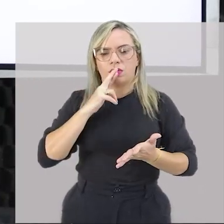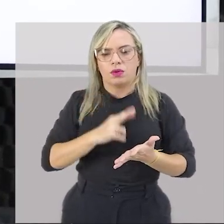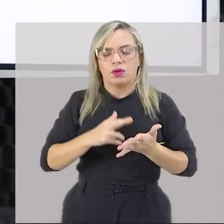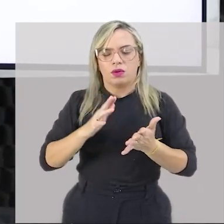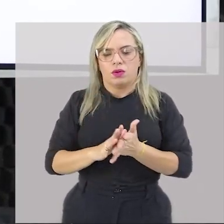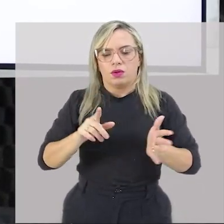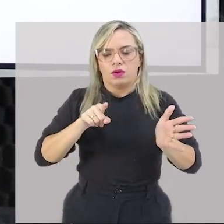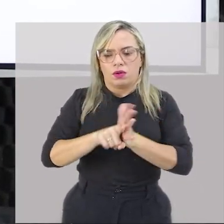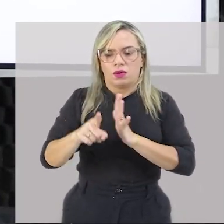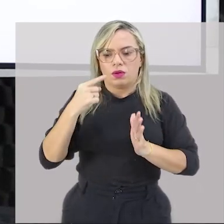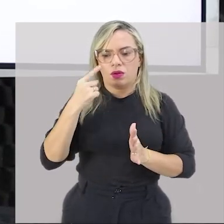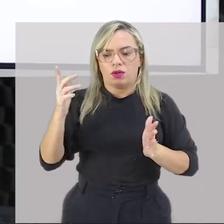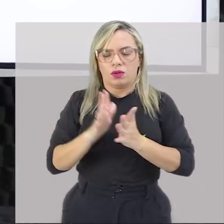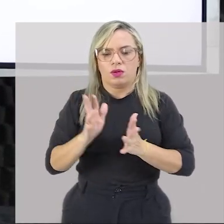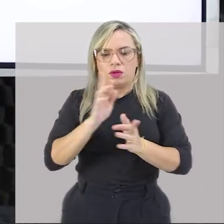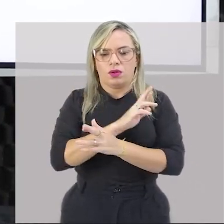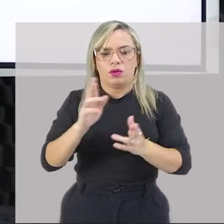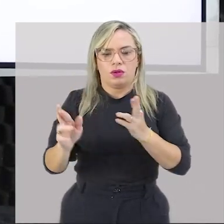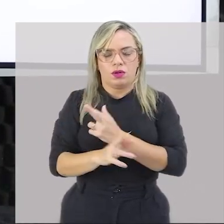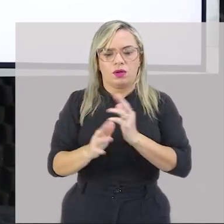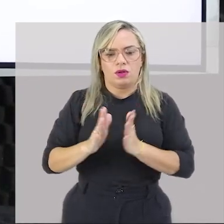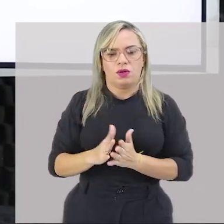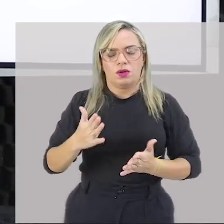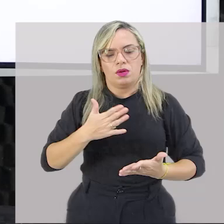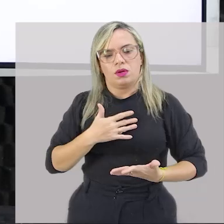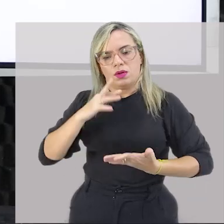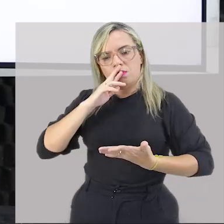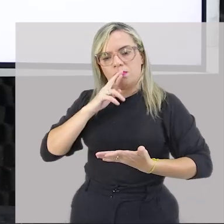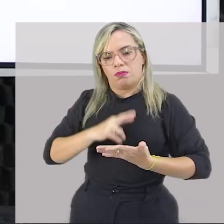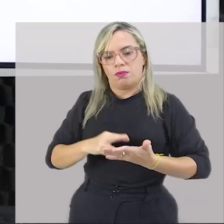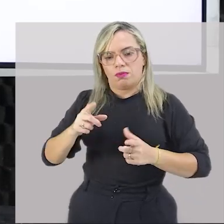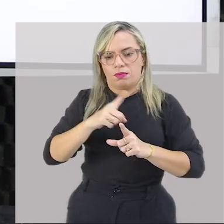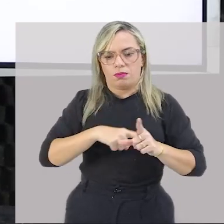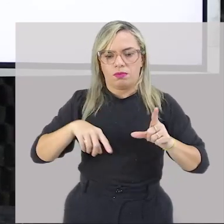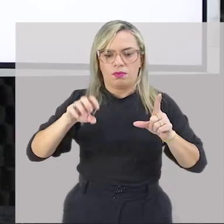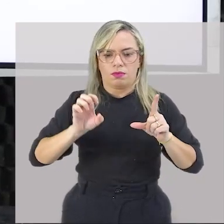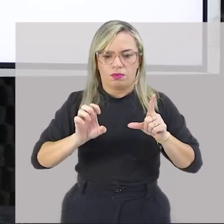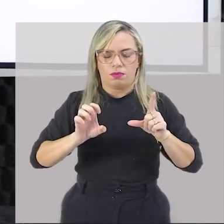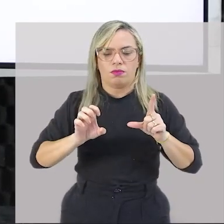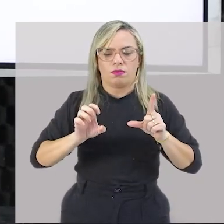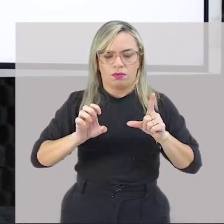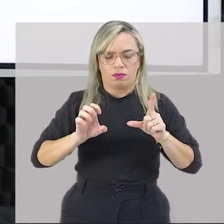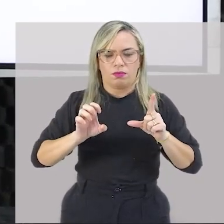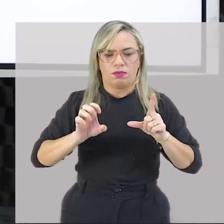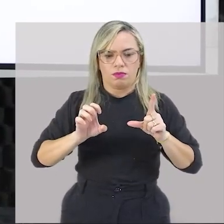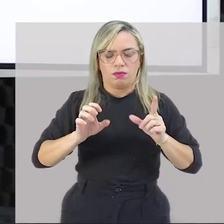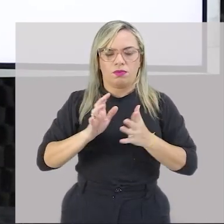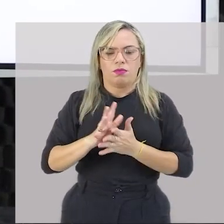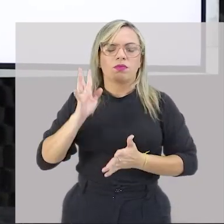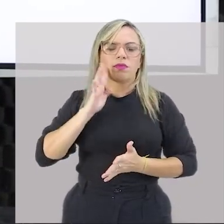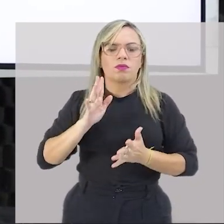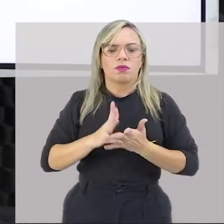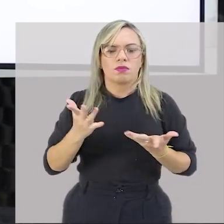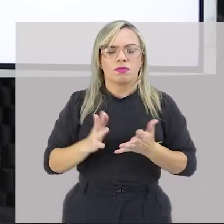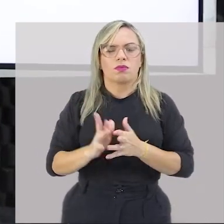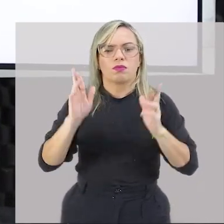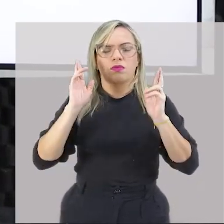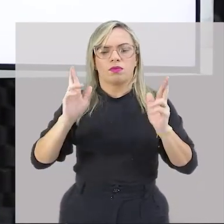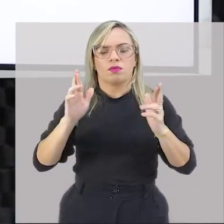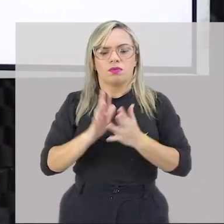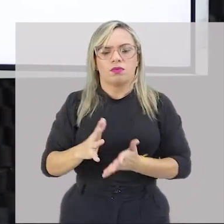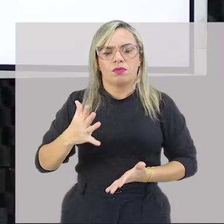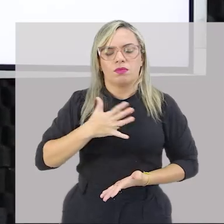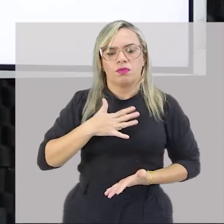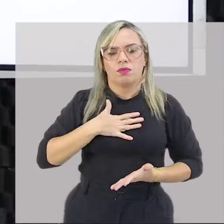questão. Então, de acordo com a minha resposta aí, vai ser a letra E. Beleza? Eu espero que vocês tenham gostado.